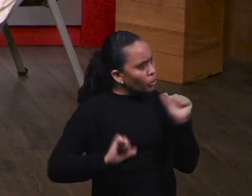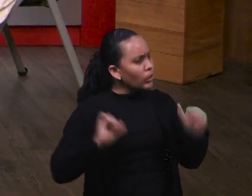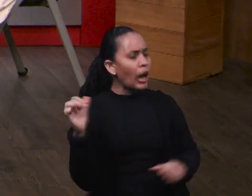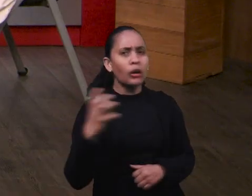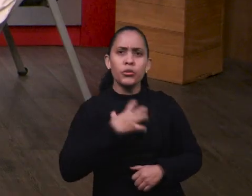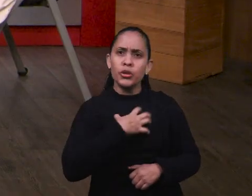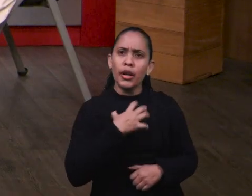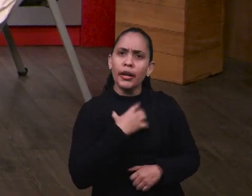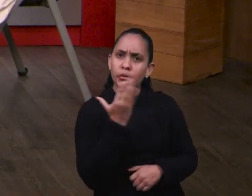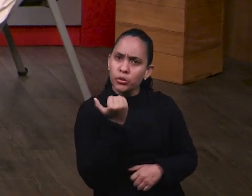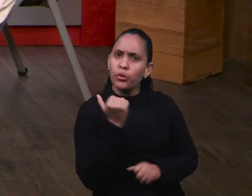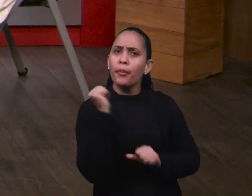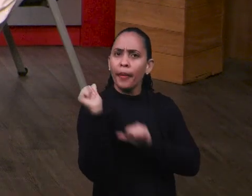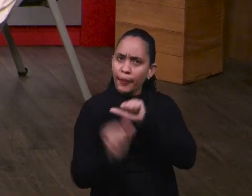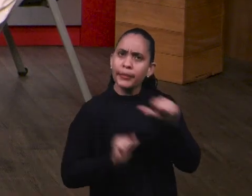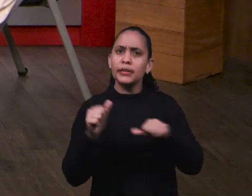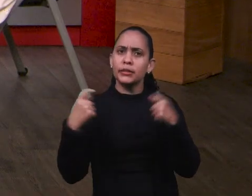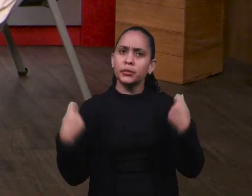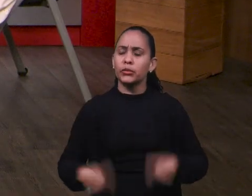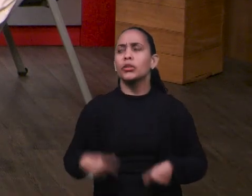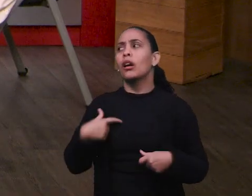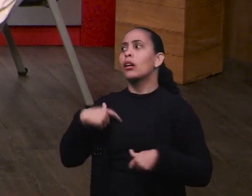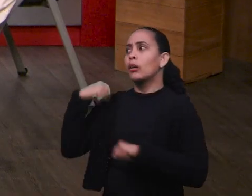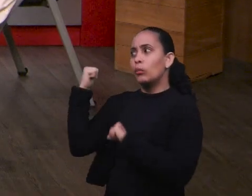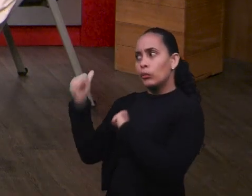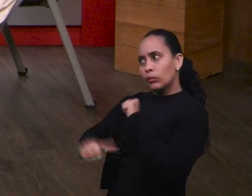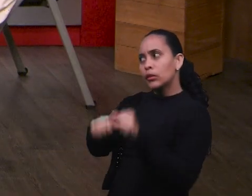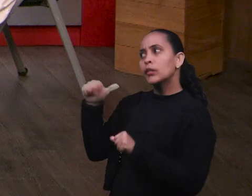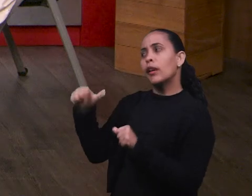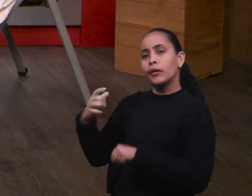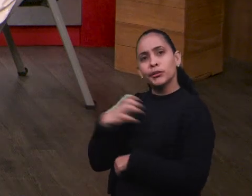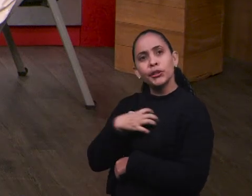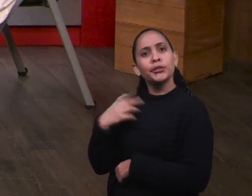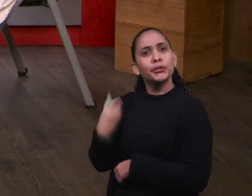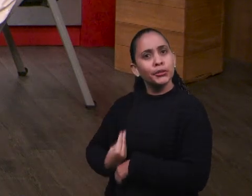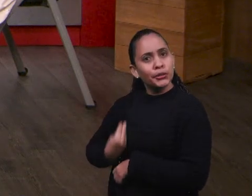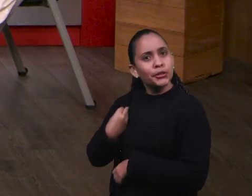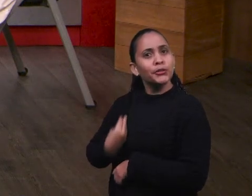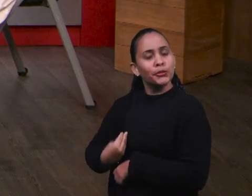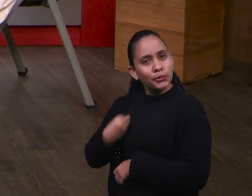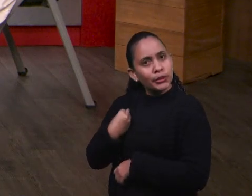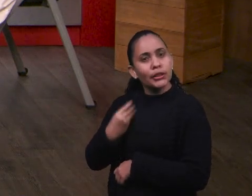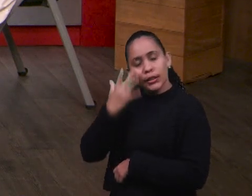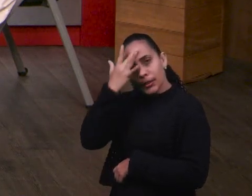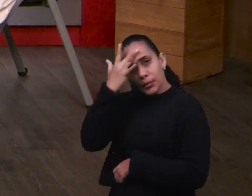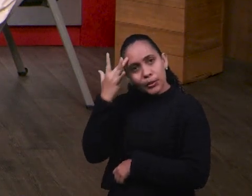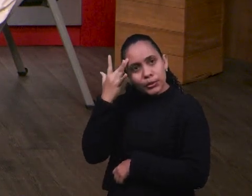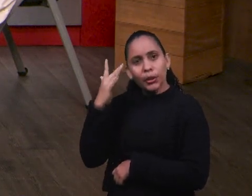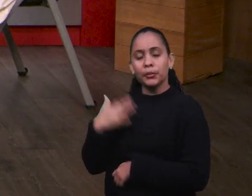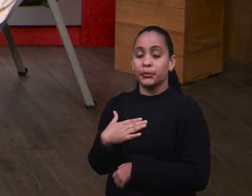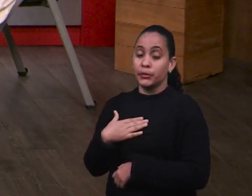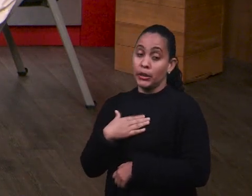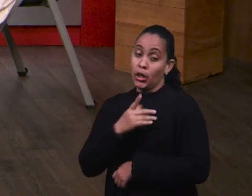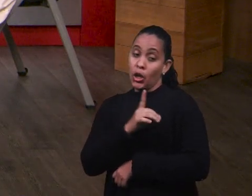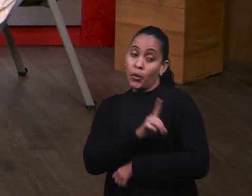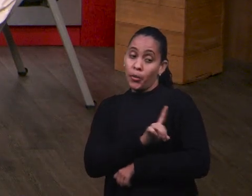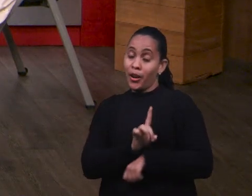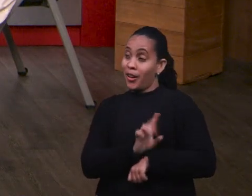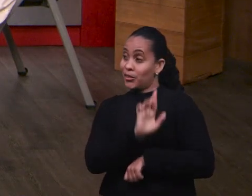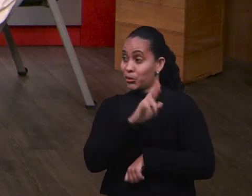Sim, é uma mudar o hábito. A intenção é a mudança do estilo de vida desse paciente, né? Porque, como a doutora Silvia